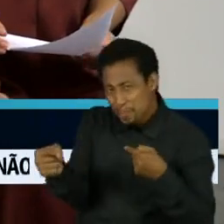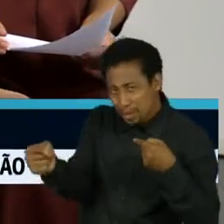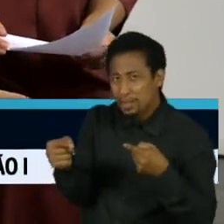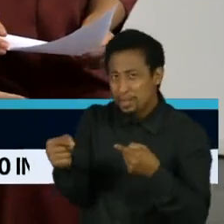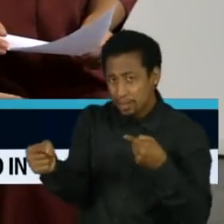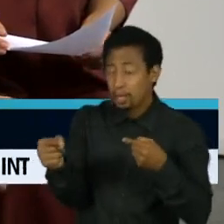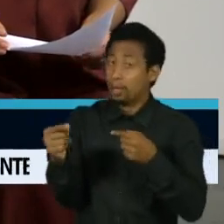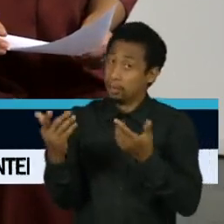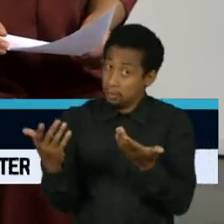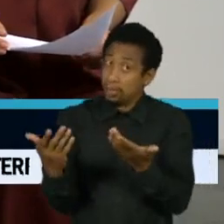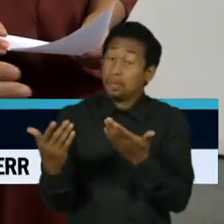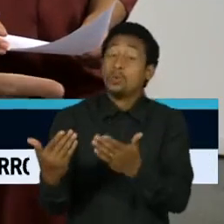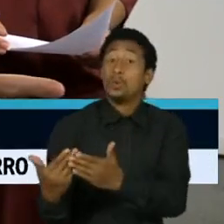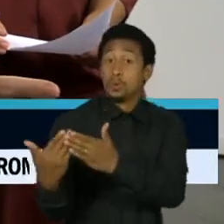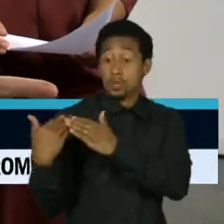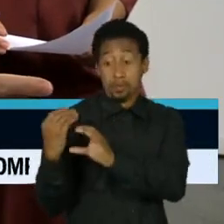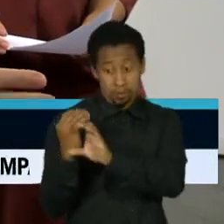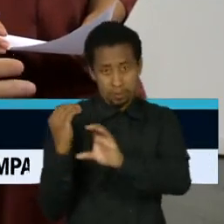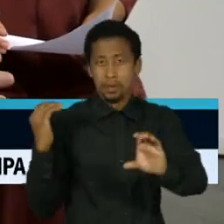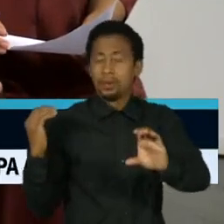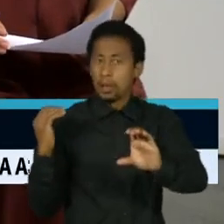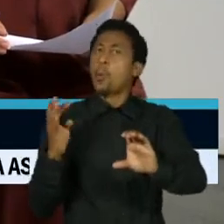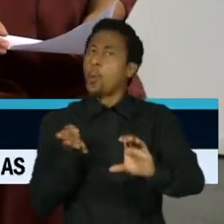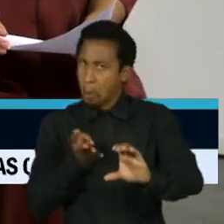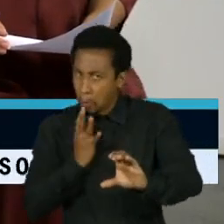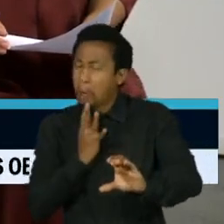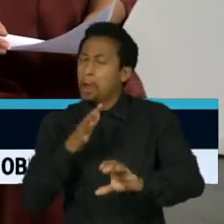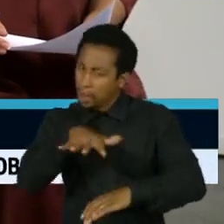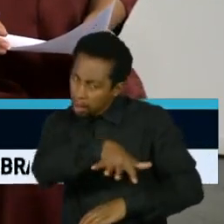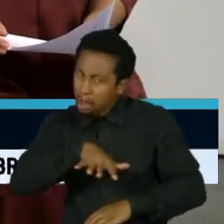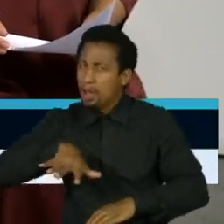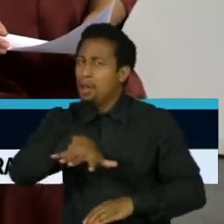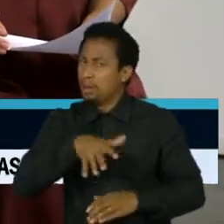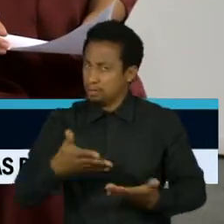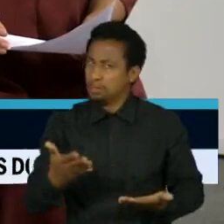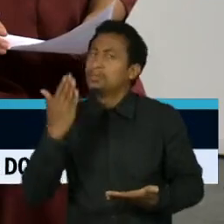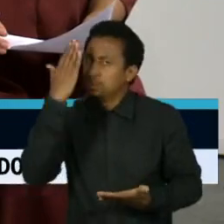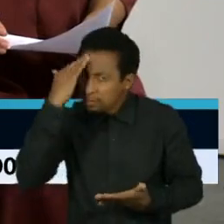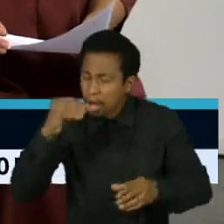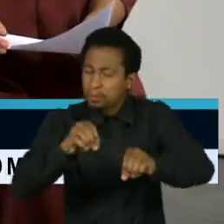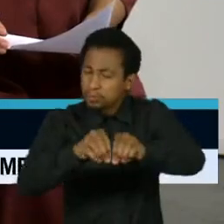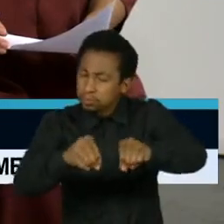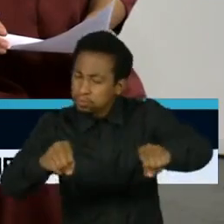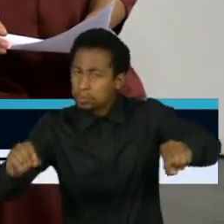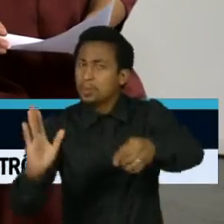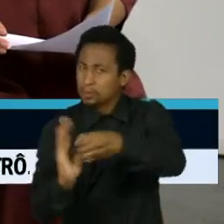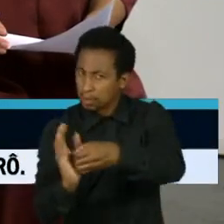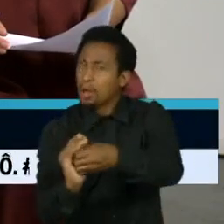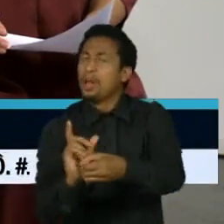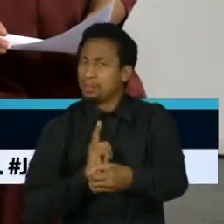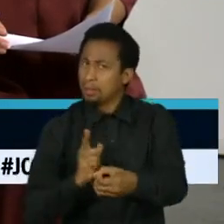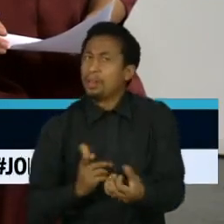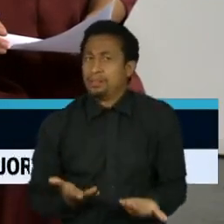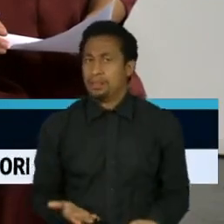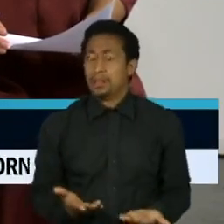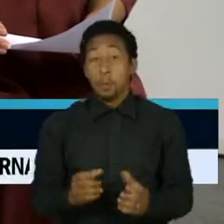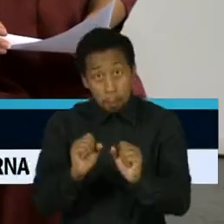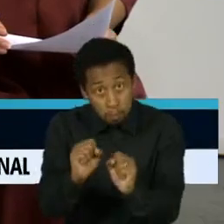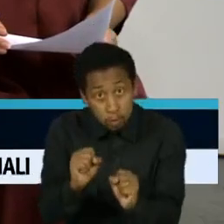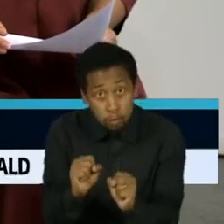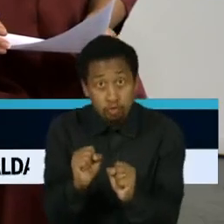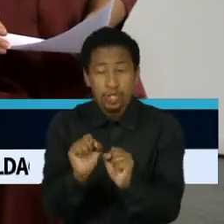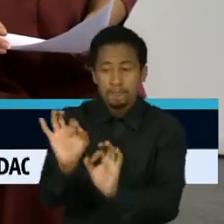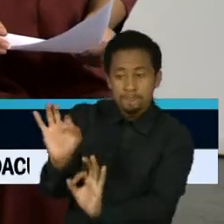engenharia sabia que o tatuzão estava passando muito próximo de uma rede de esgoto. Não era necessário ter feito um suporte mais forte